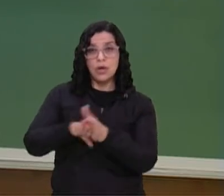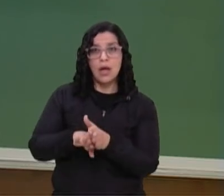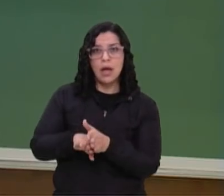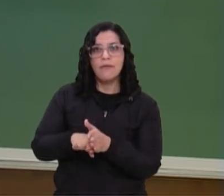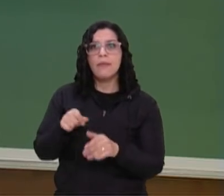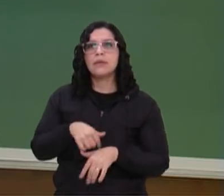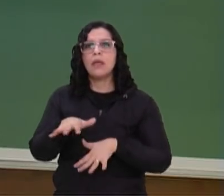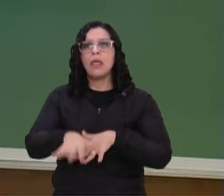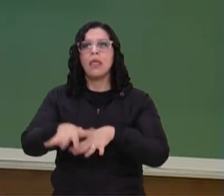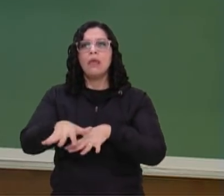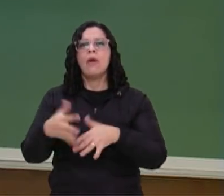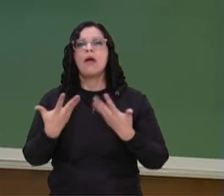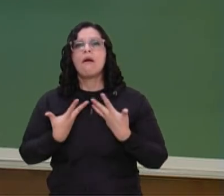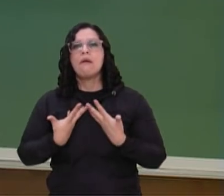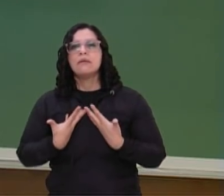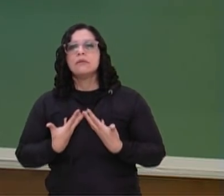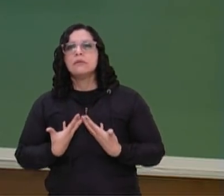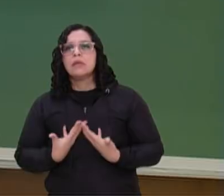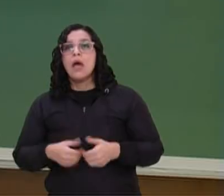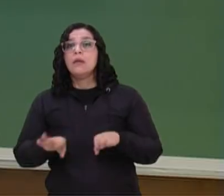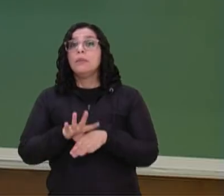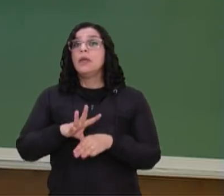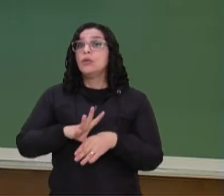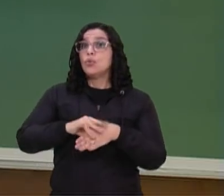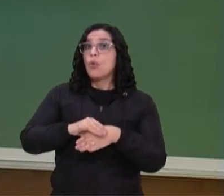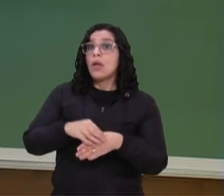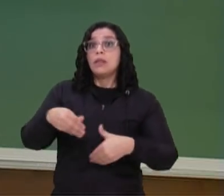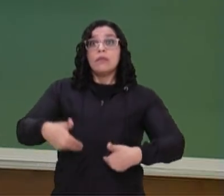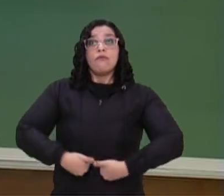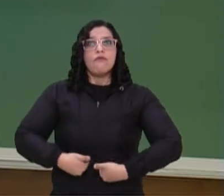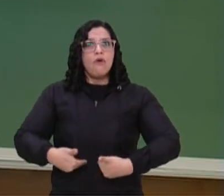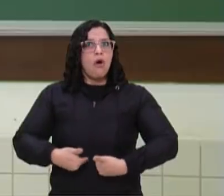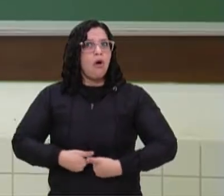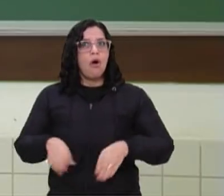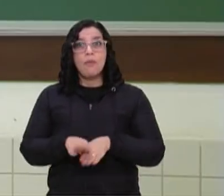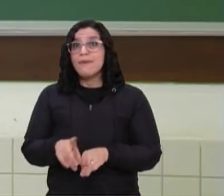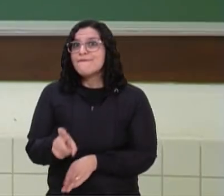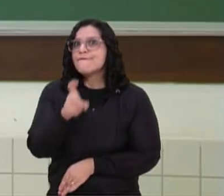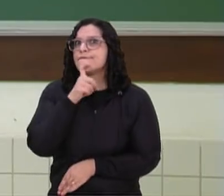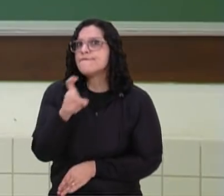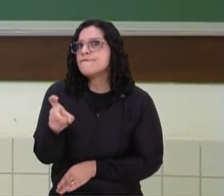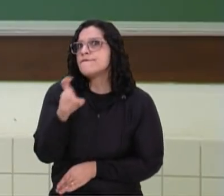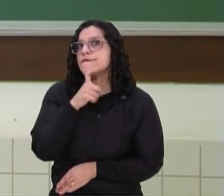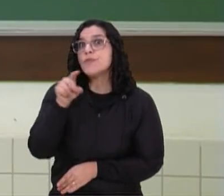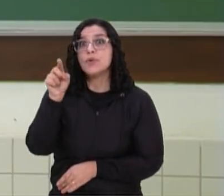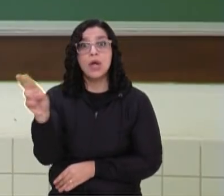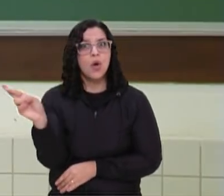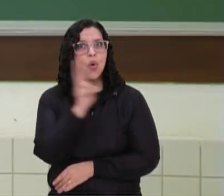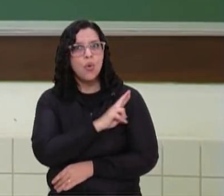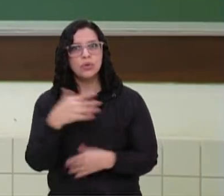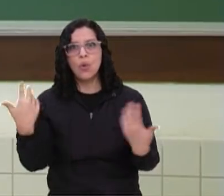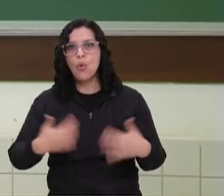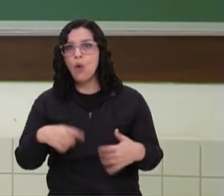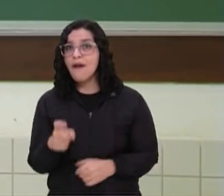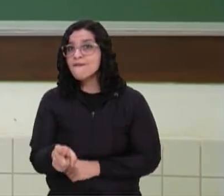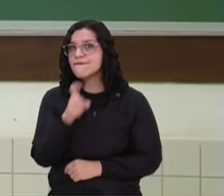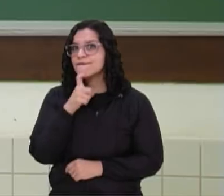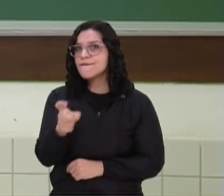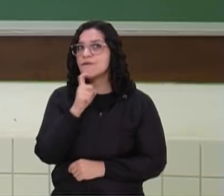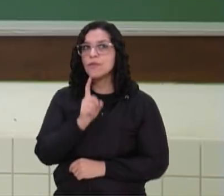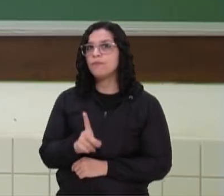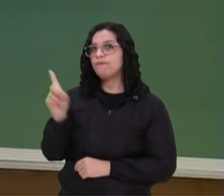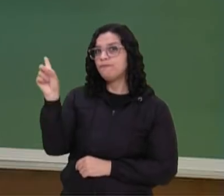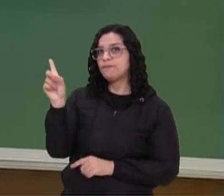cansaço, para a fadiga, mais ele perdia para a fome, para o frio, para o grande inverno russo. E eu trouxe aqui